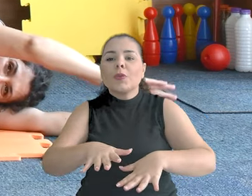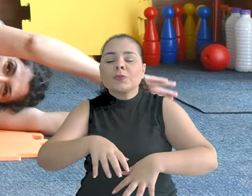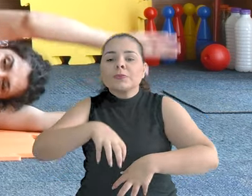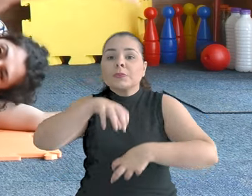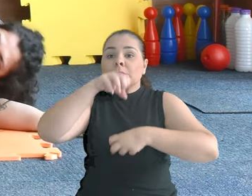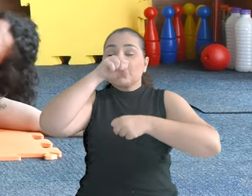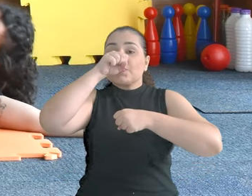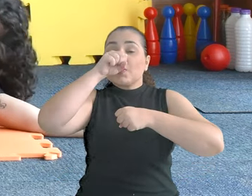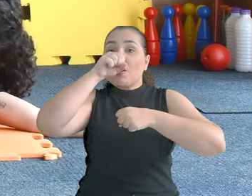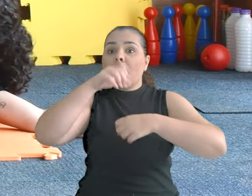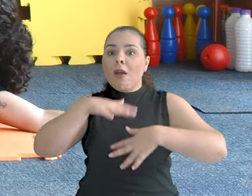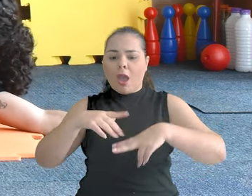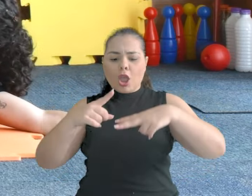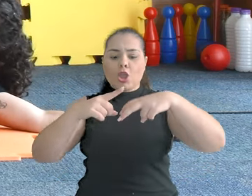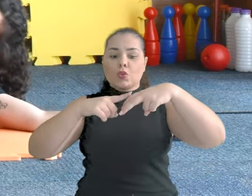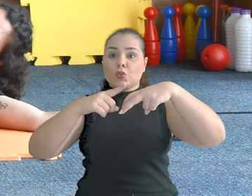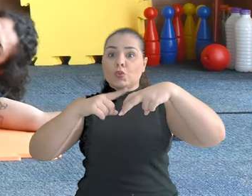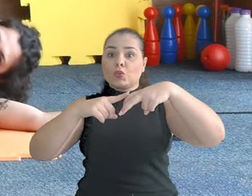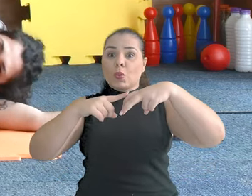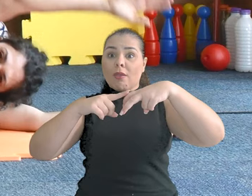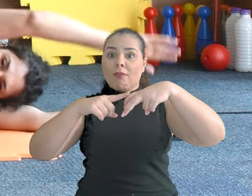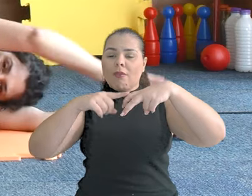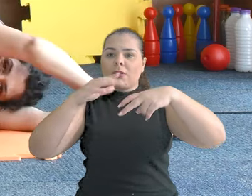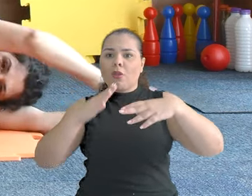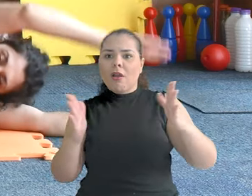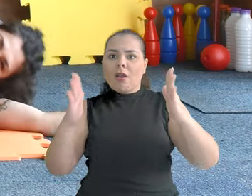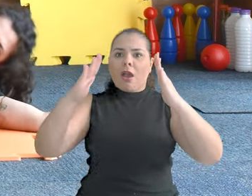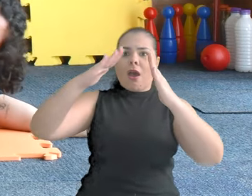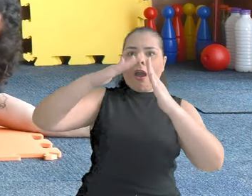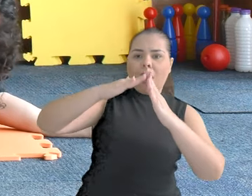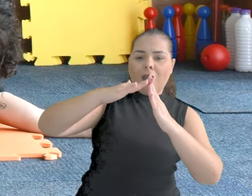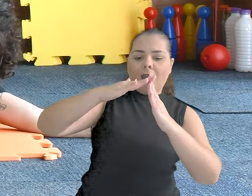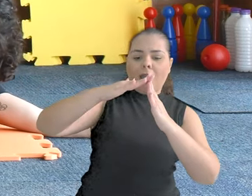cima do joelho para cima